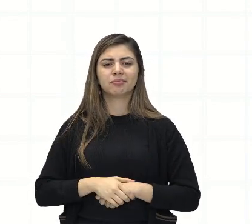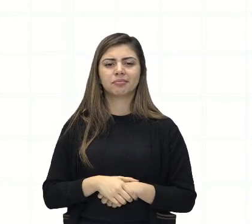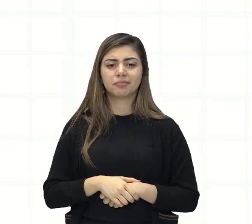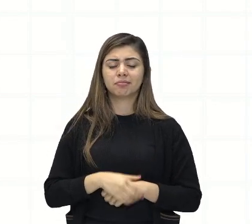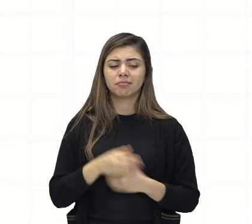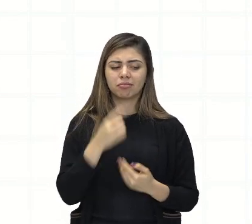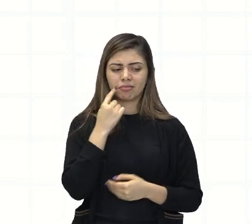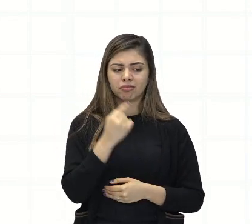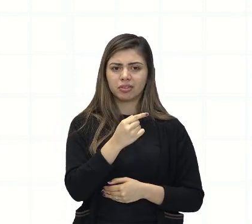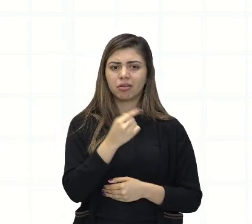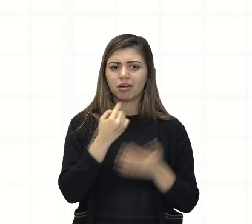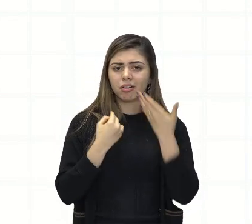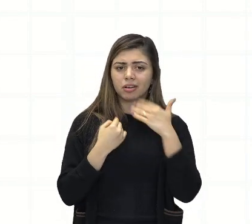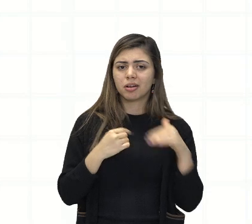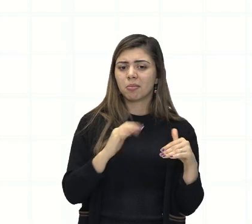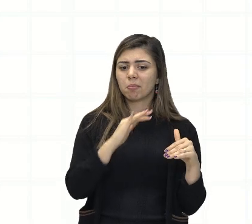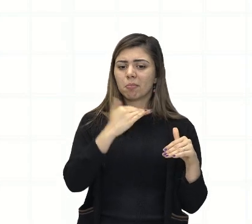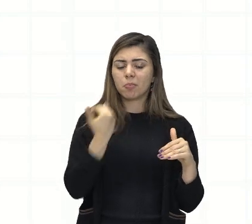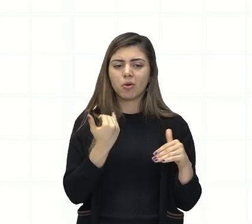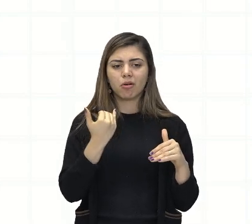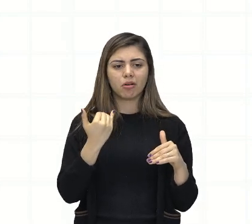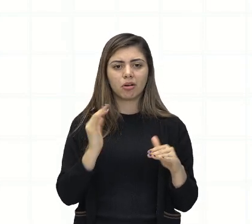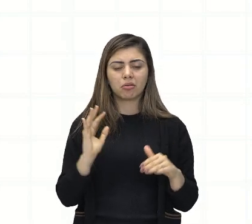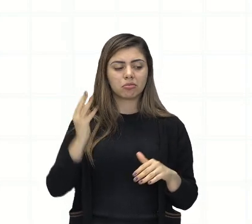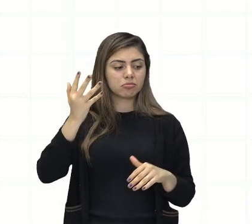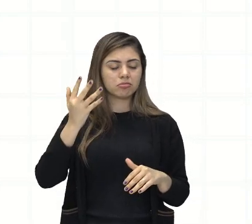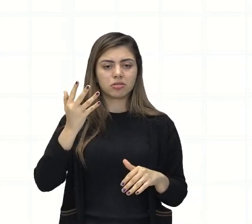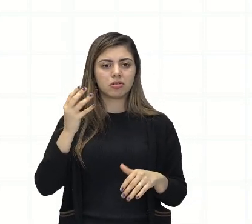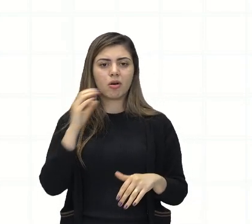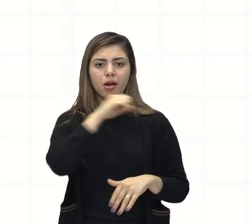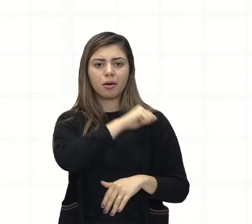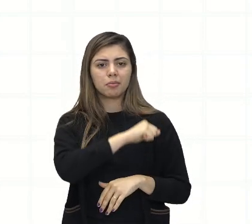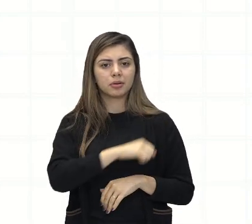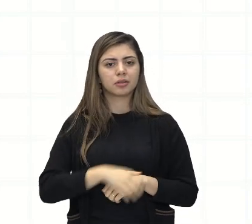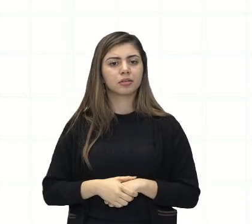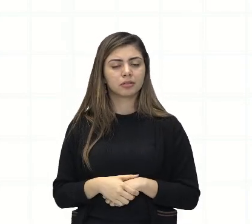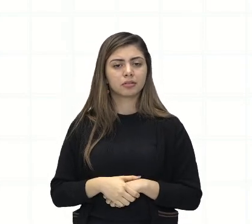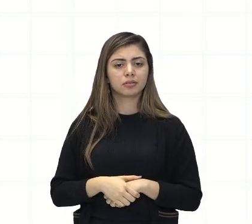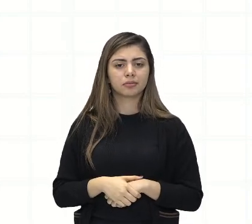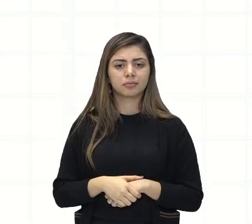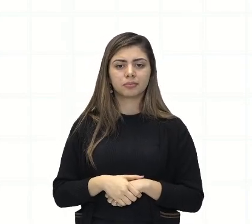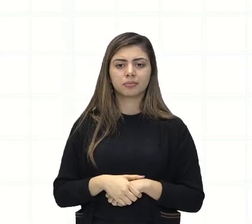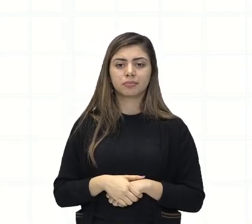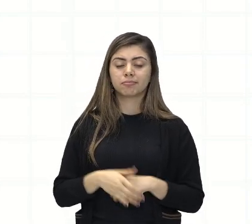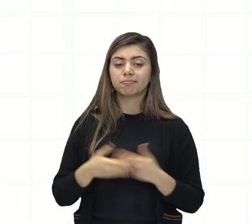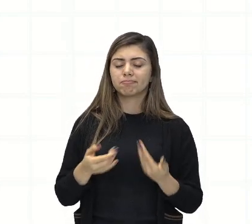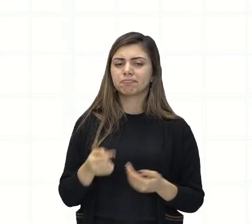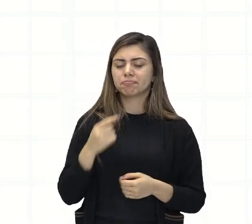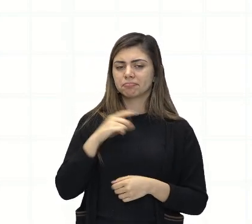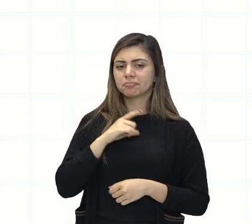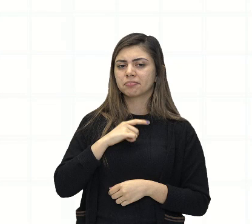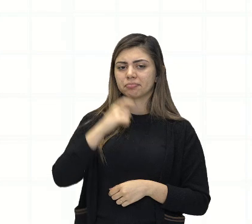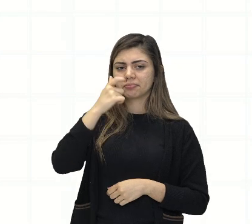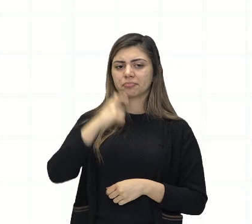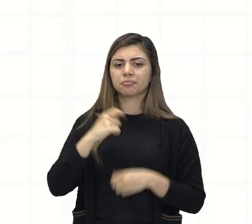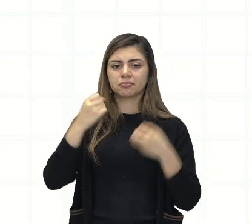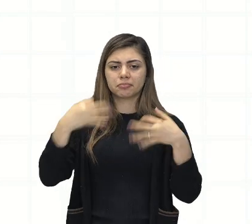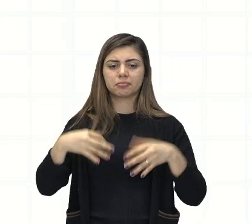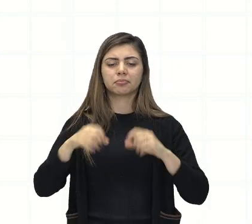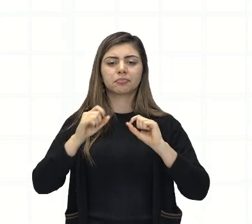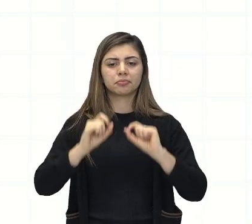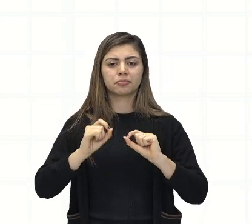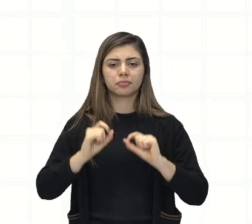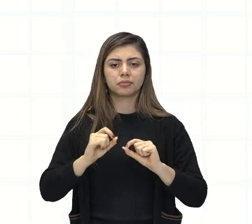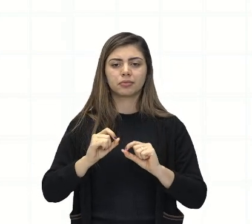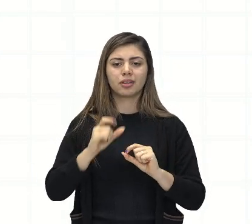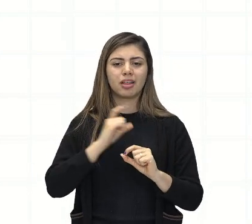morre assim, na sequência, sem muita explicação. E o nosso narrador diz, desabado aquele feito,